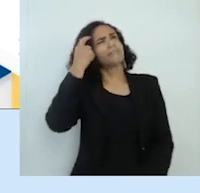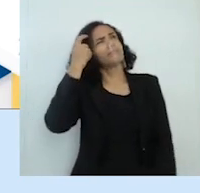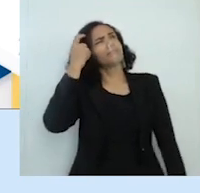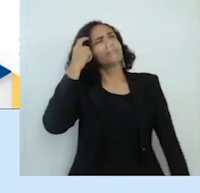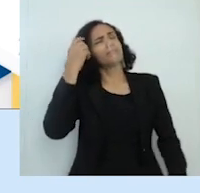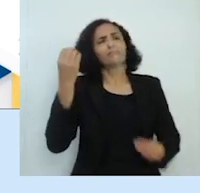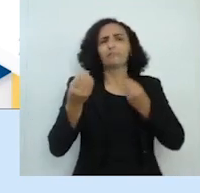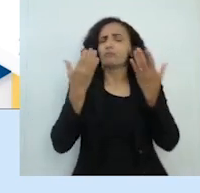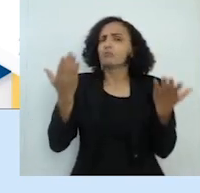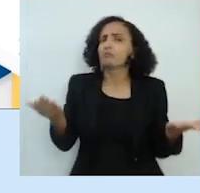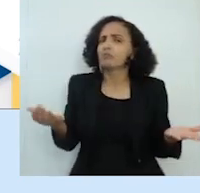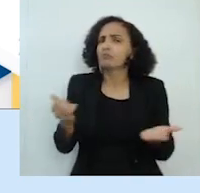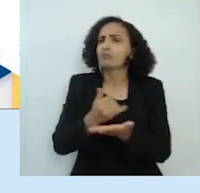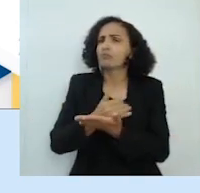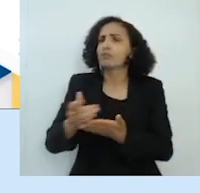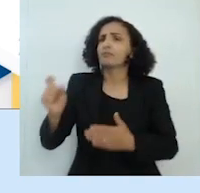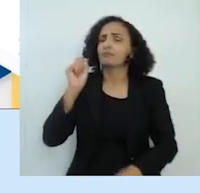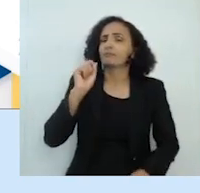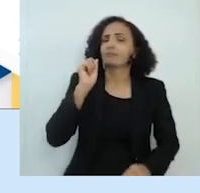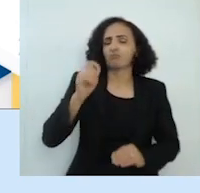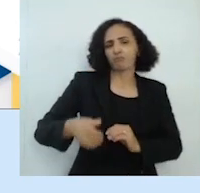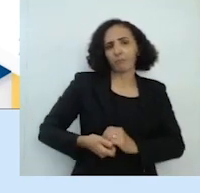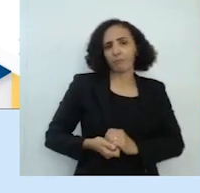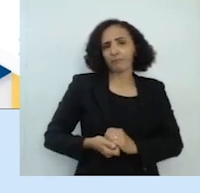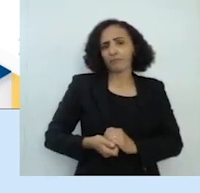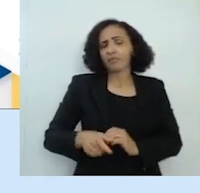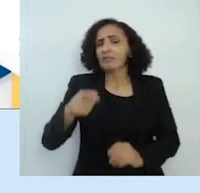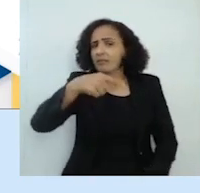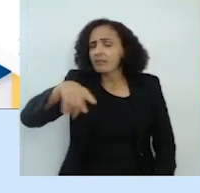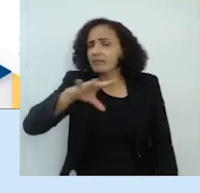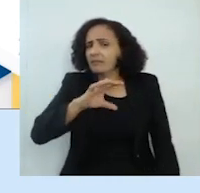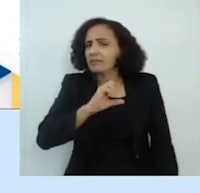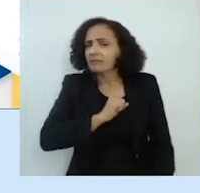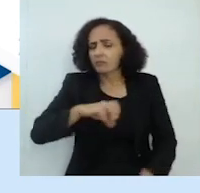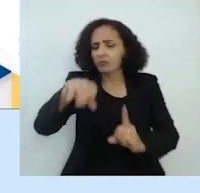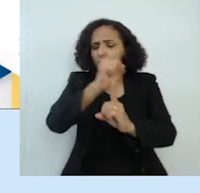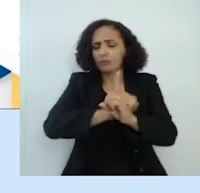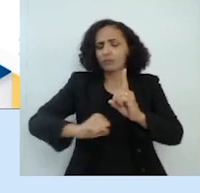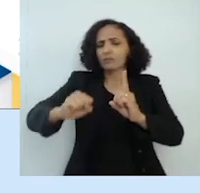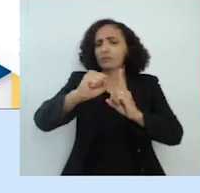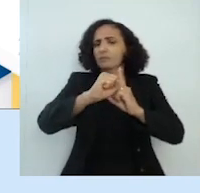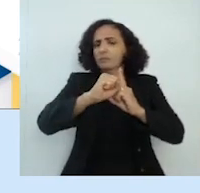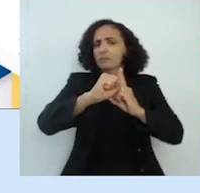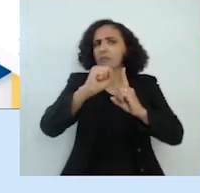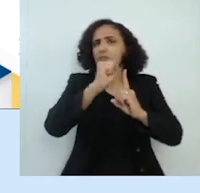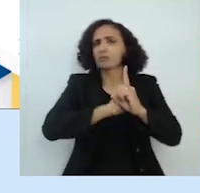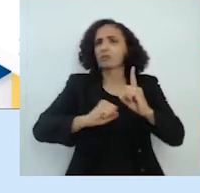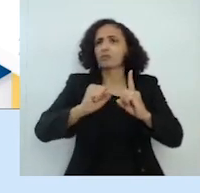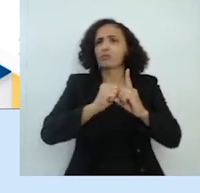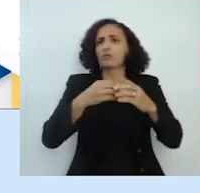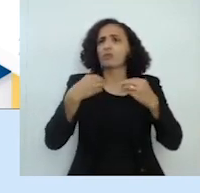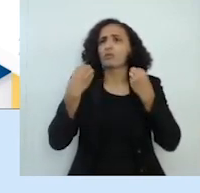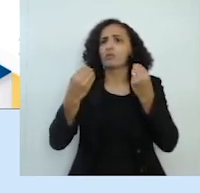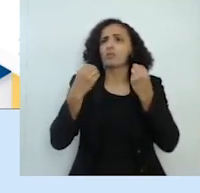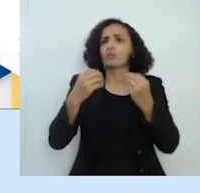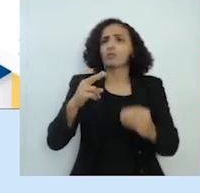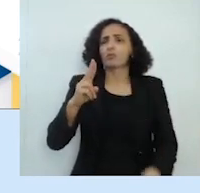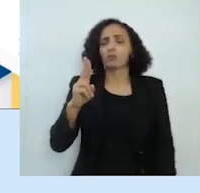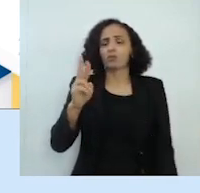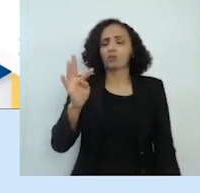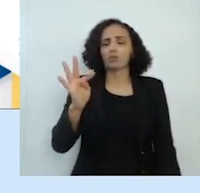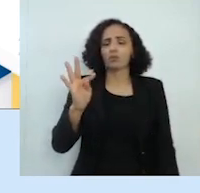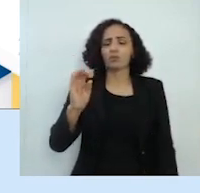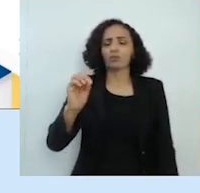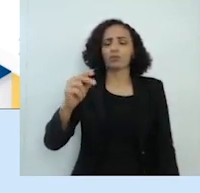Então surgiu aí quem, meus anjos? Socialismo utópico. O que é isso,